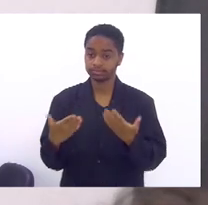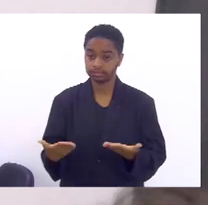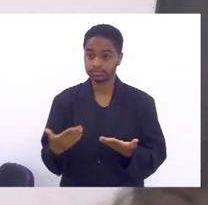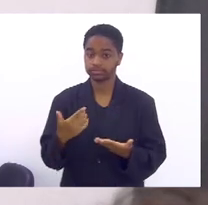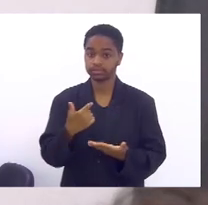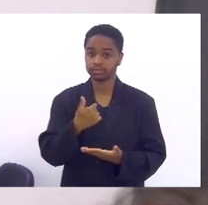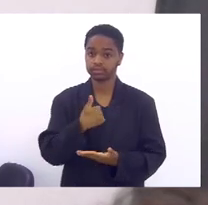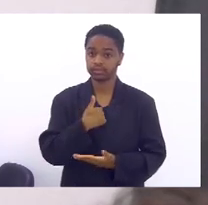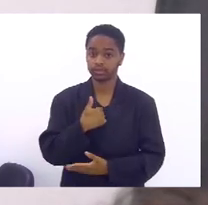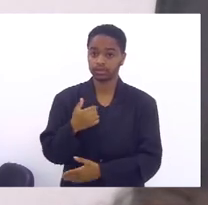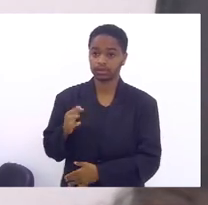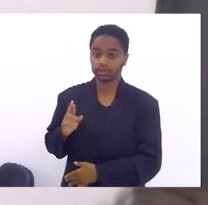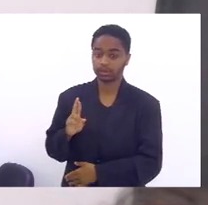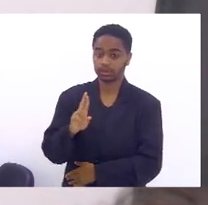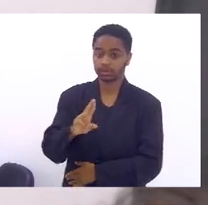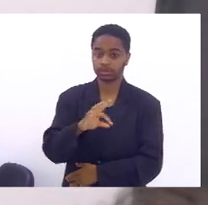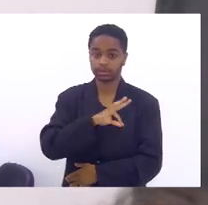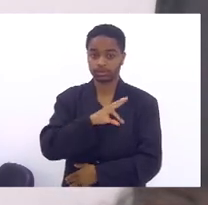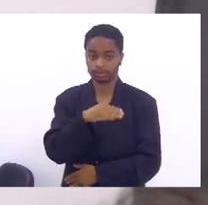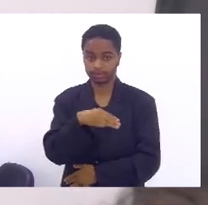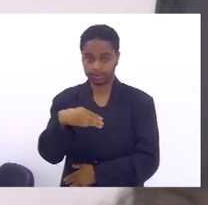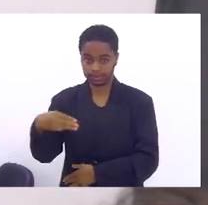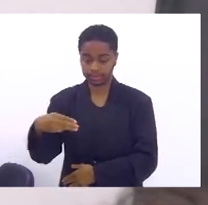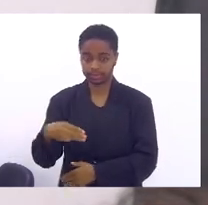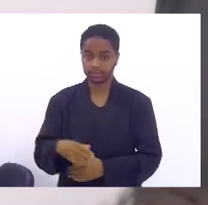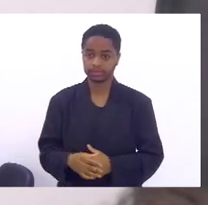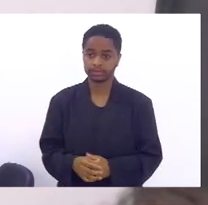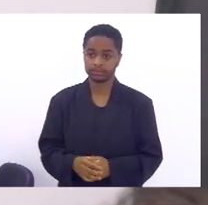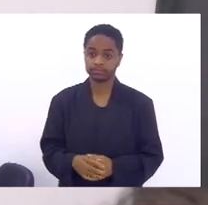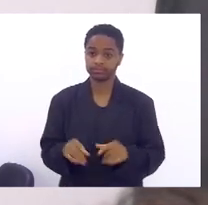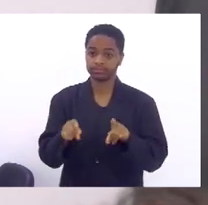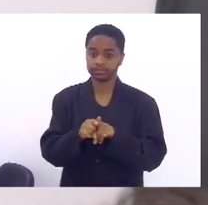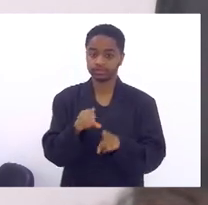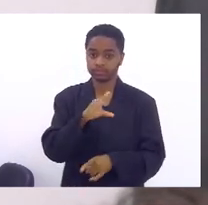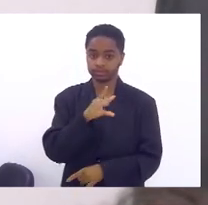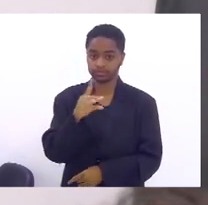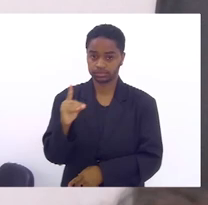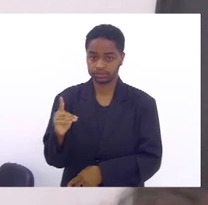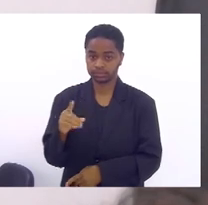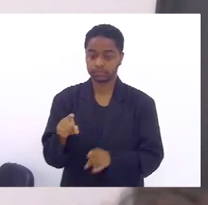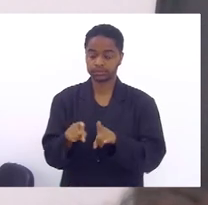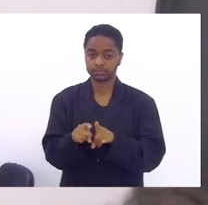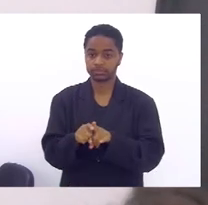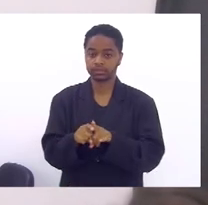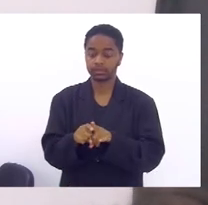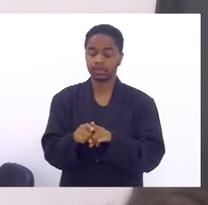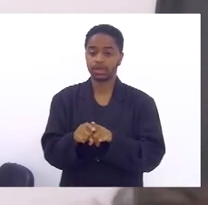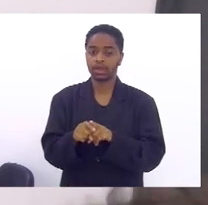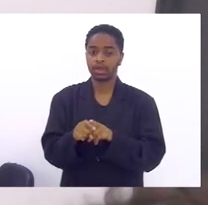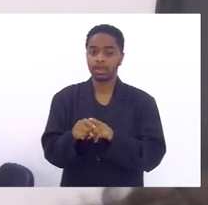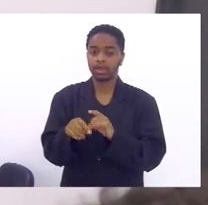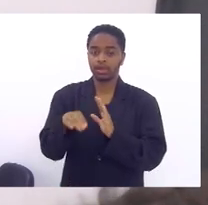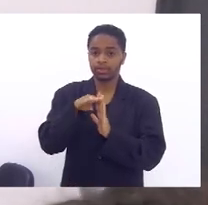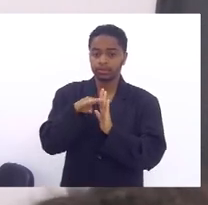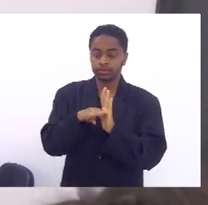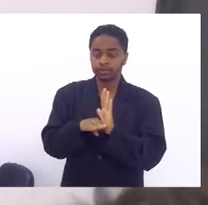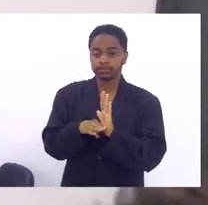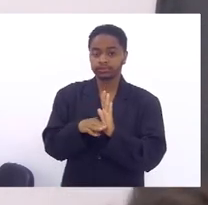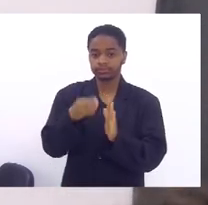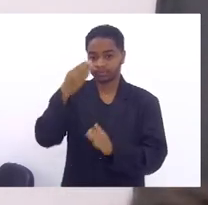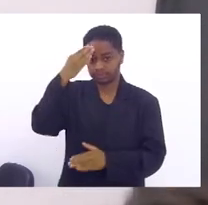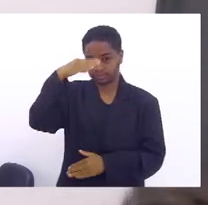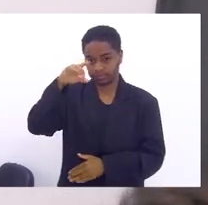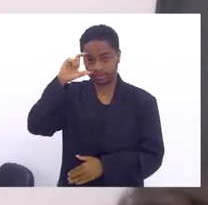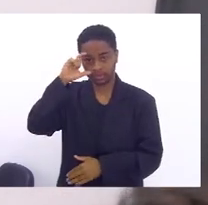represent entando né a polícia militar a coordenadora do Programa Patrulha Maria da Penha que é a nossa Tenente Coronel